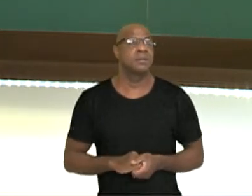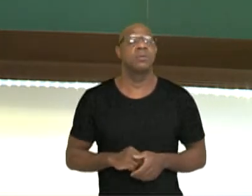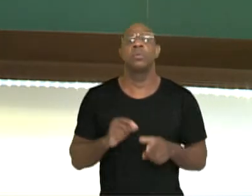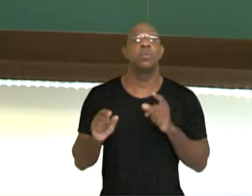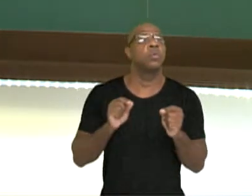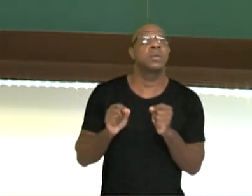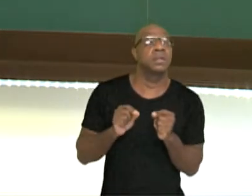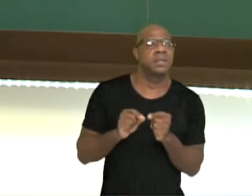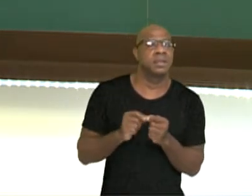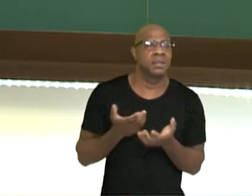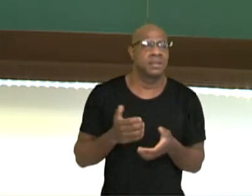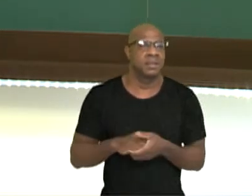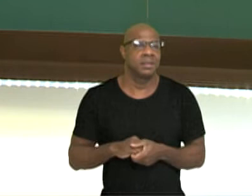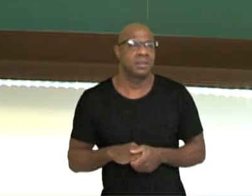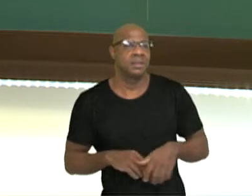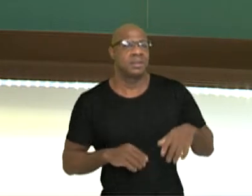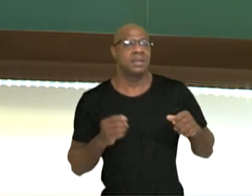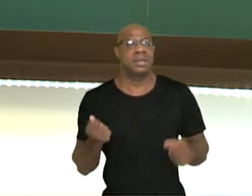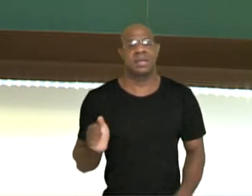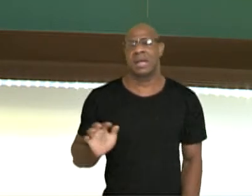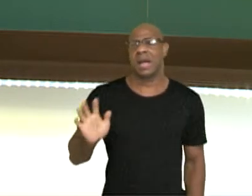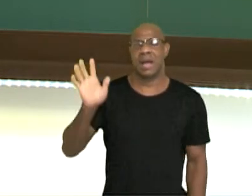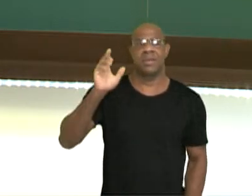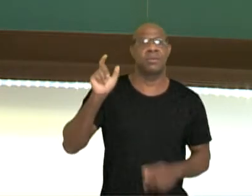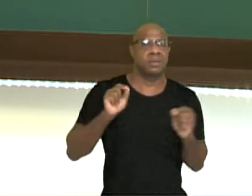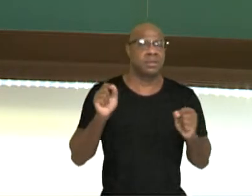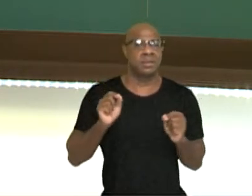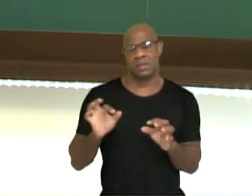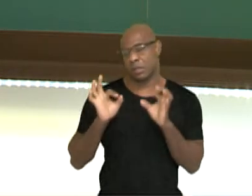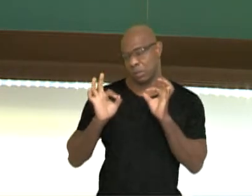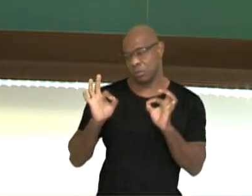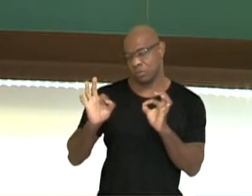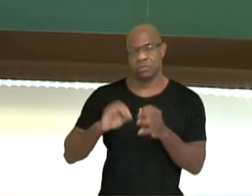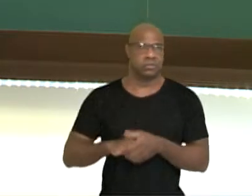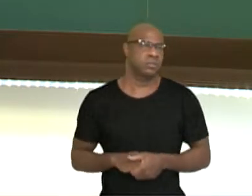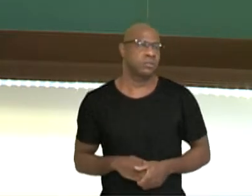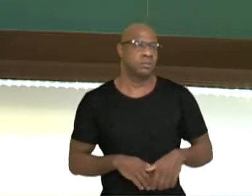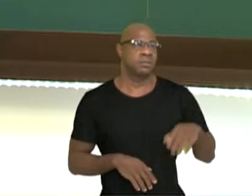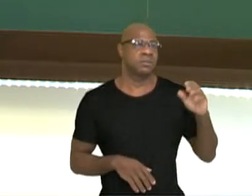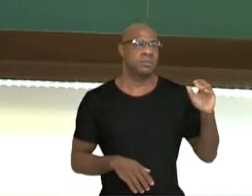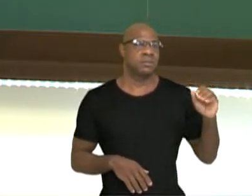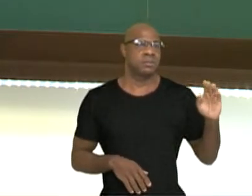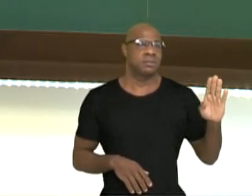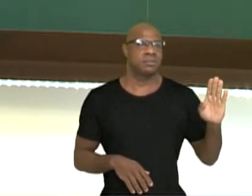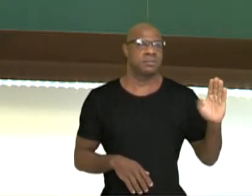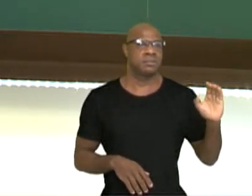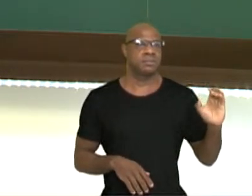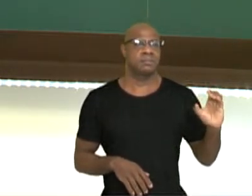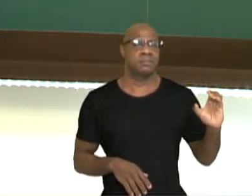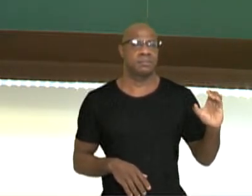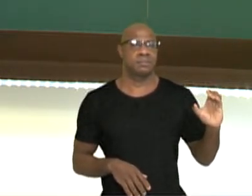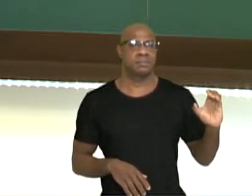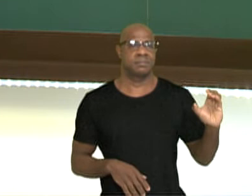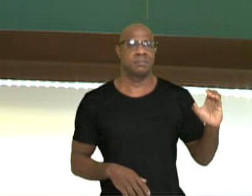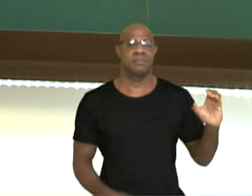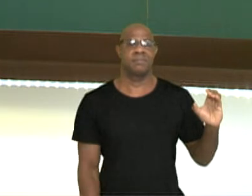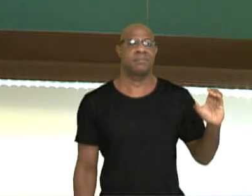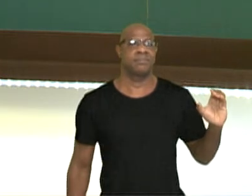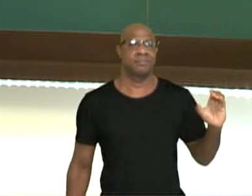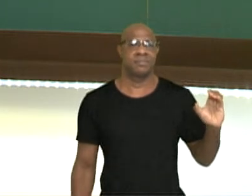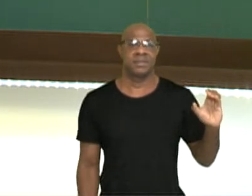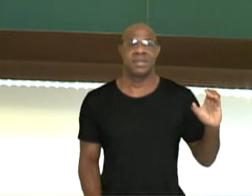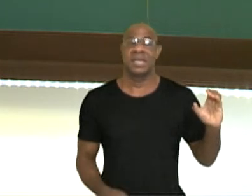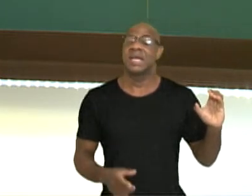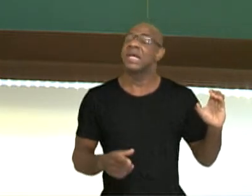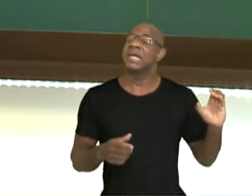muito confortável e caro? É luxury, ok? Crianças que nascem da